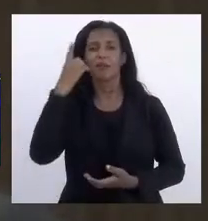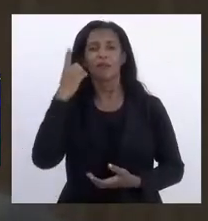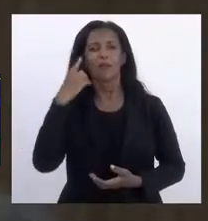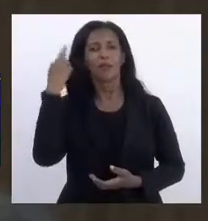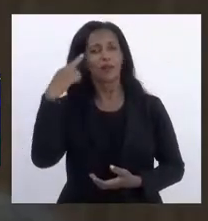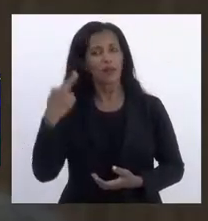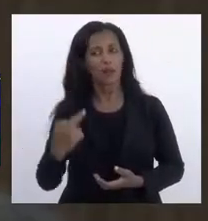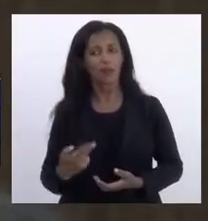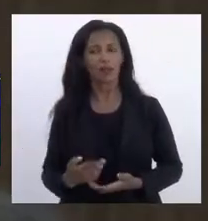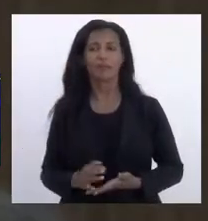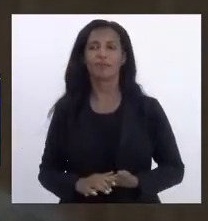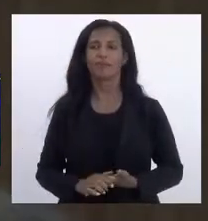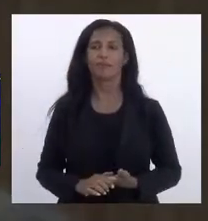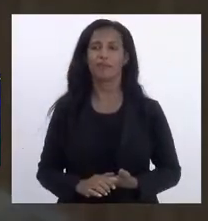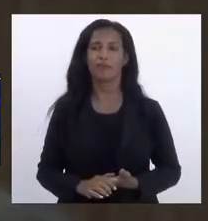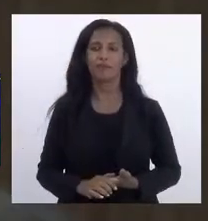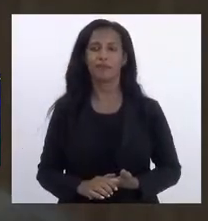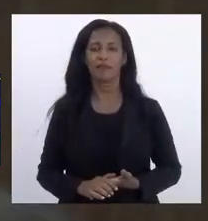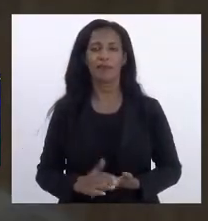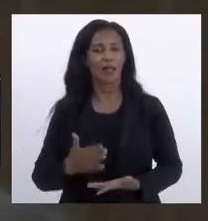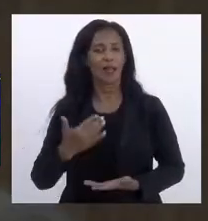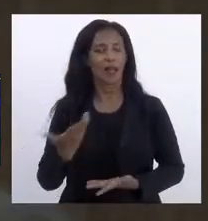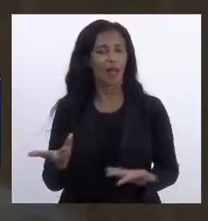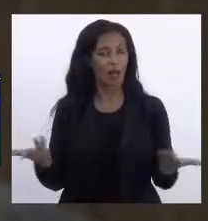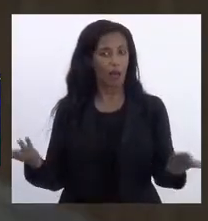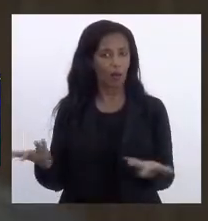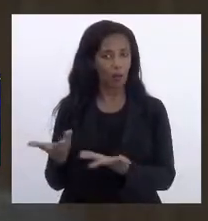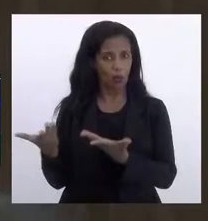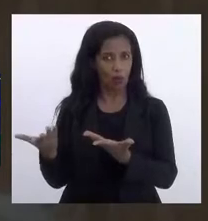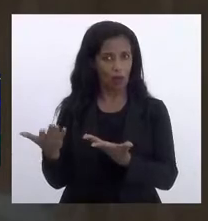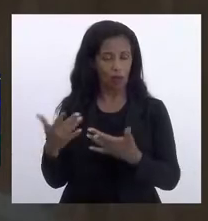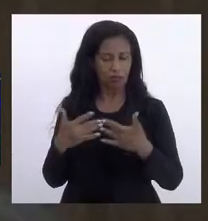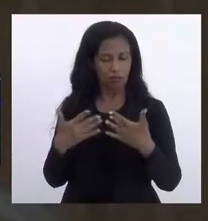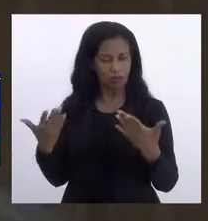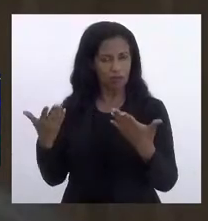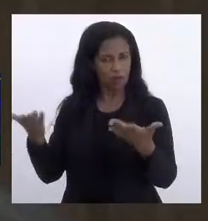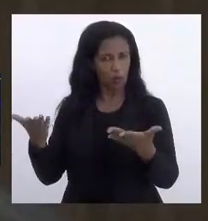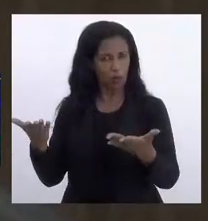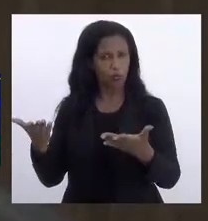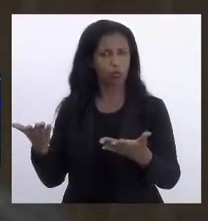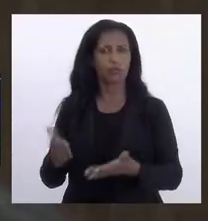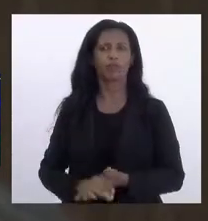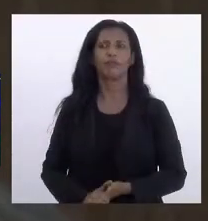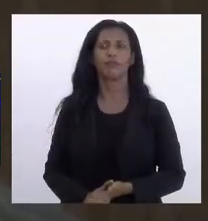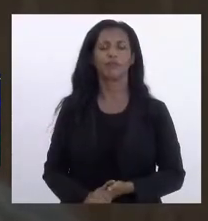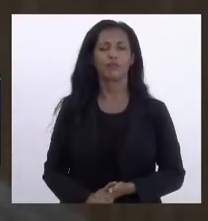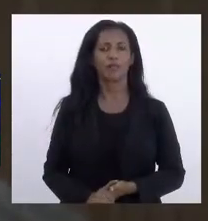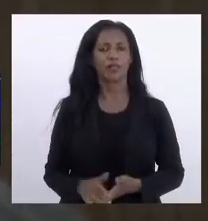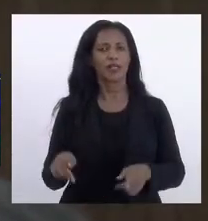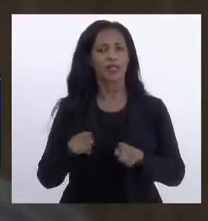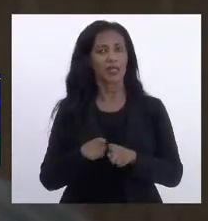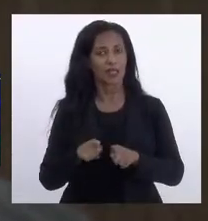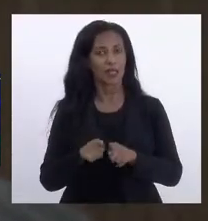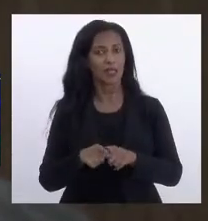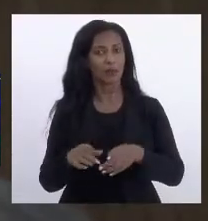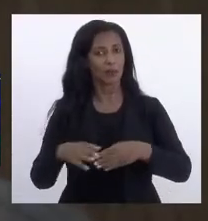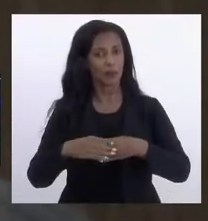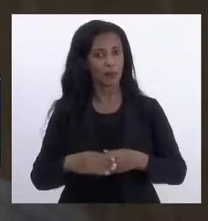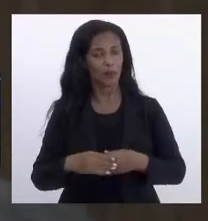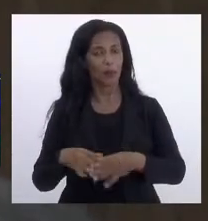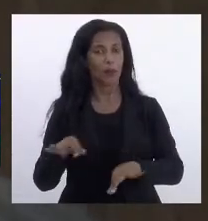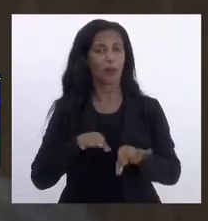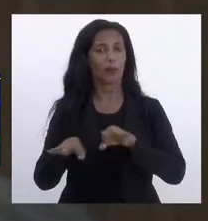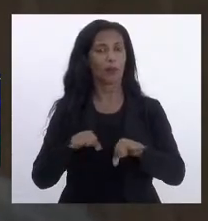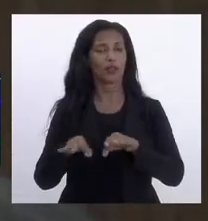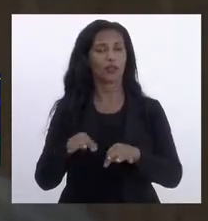Renata Souza, a qual eu saúdo a iniciativa e também saúdo o presente projeto